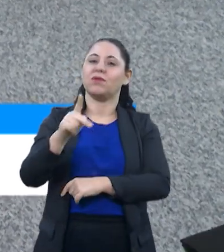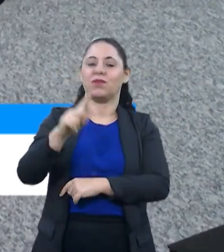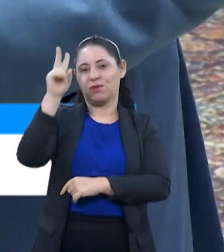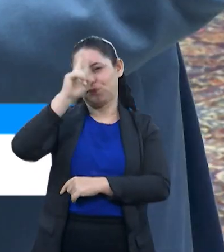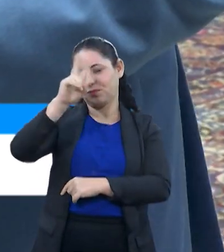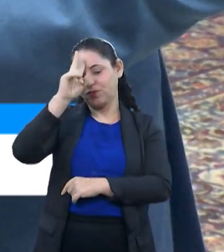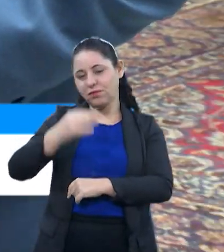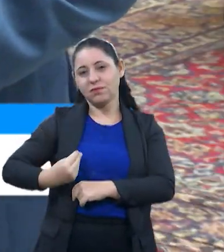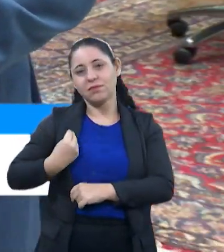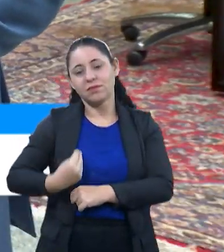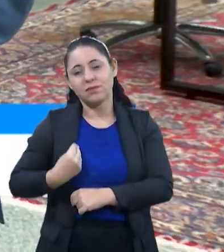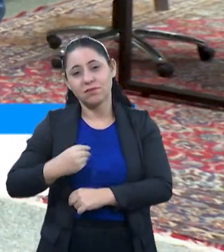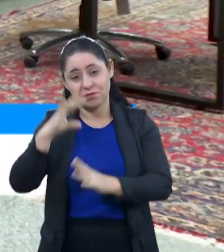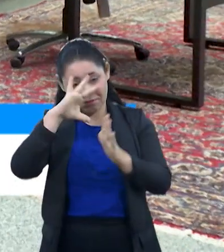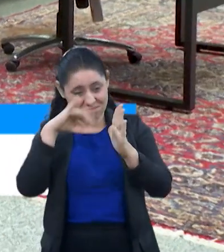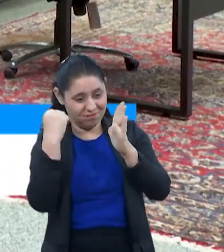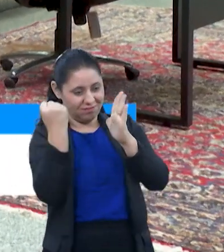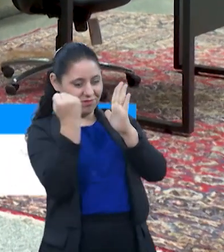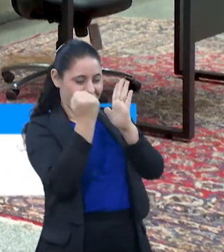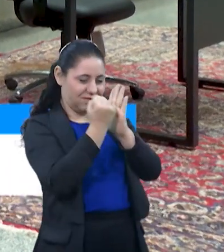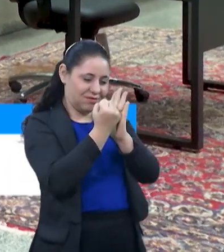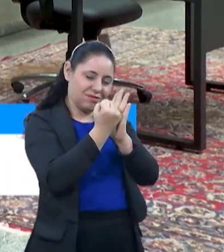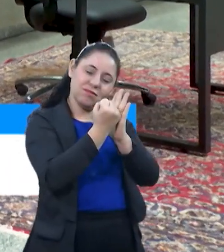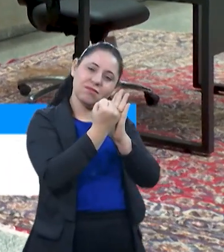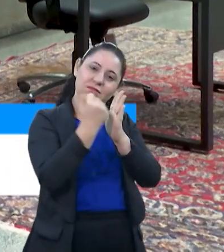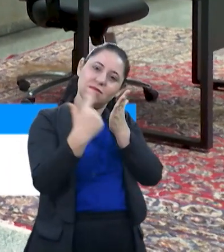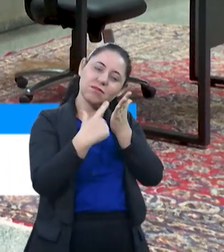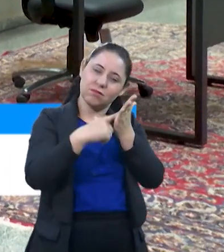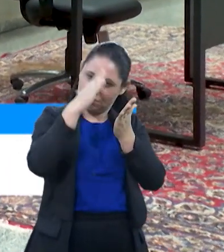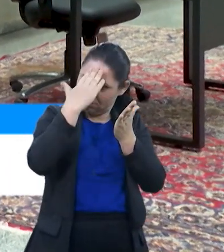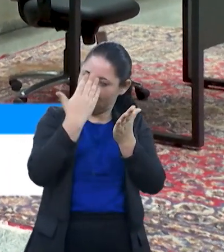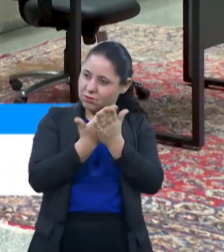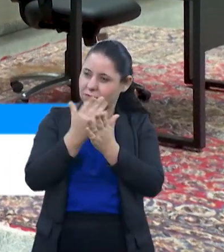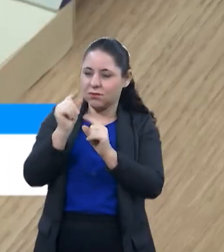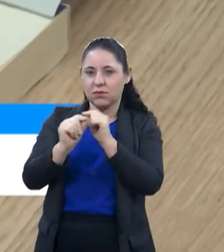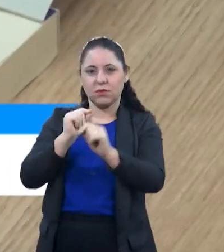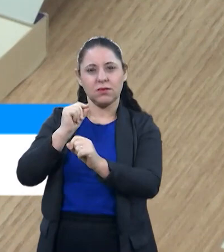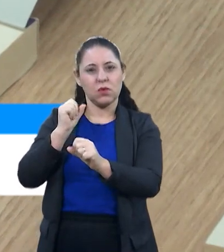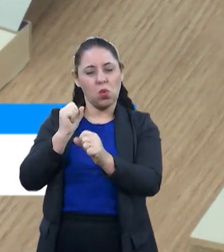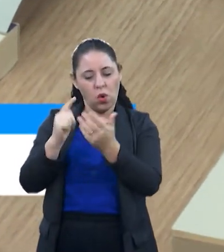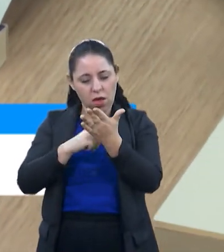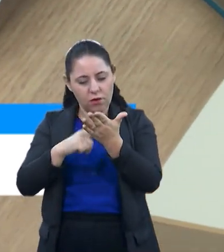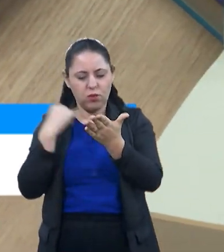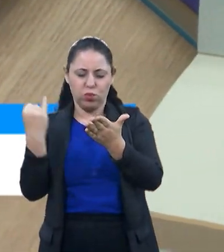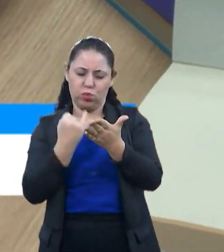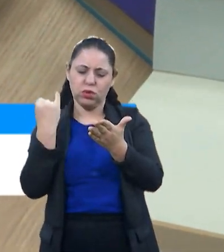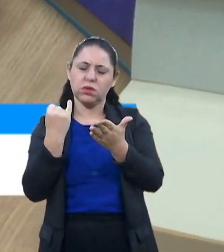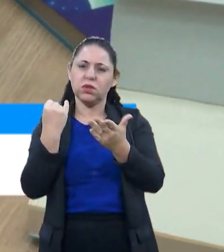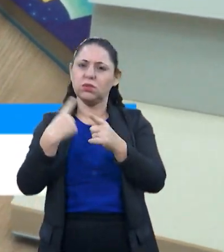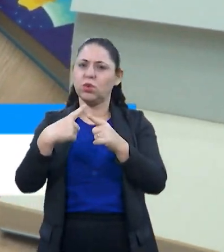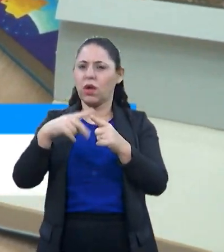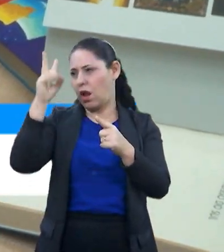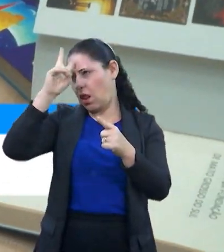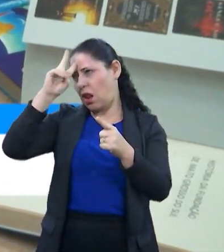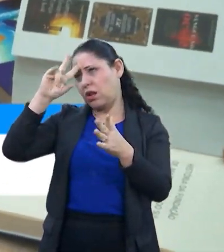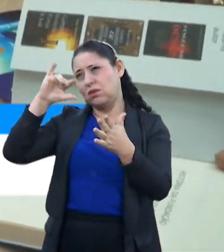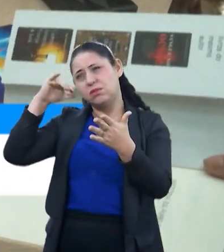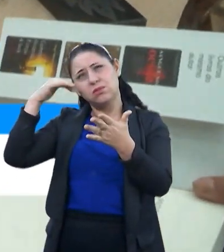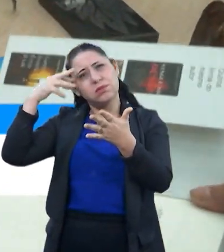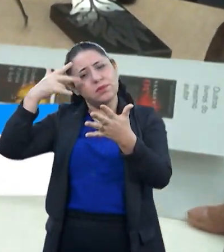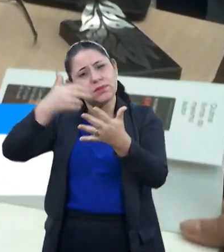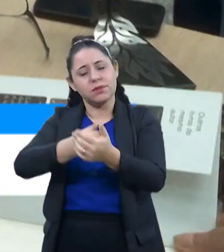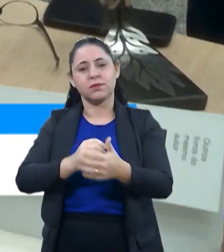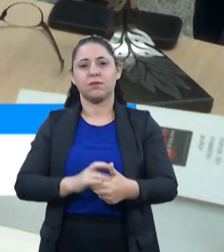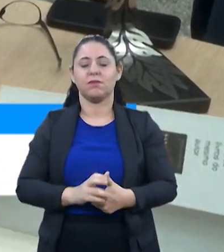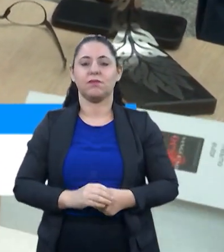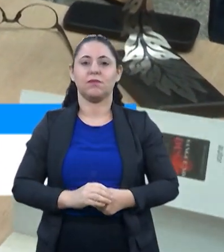Claro, que além de advogado também é professor de História, participou da idealização do livro. O presidente acredita que a obra é um